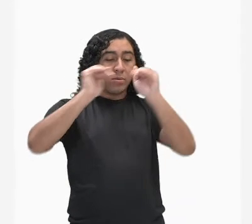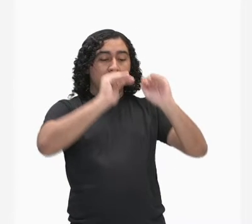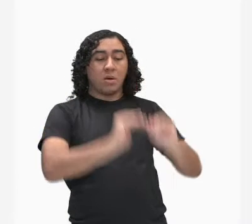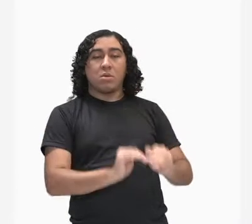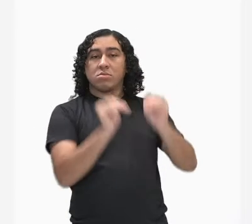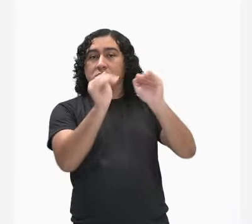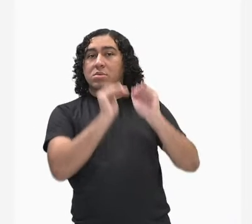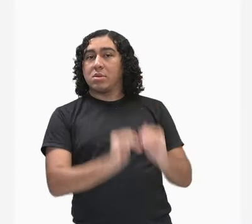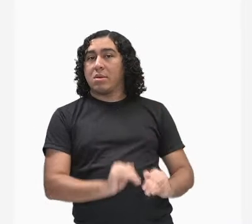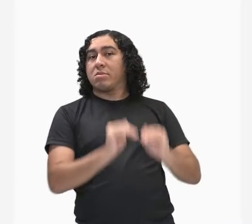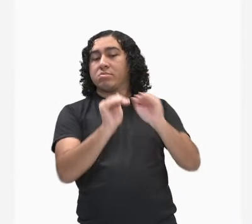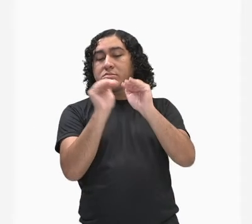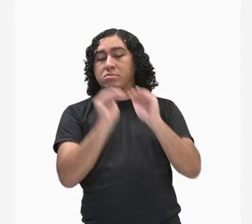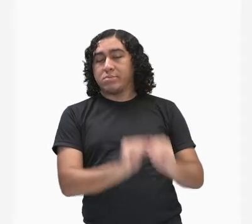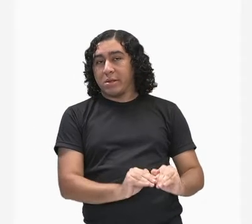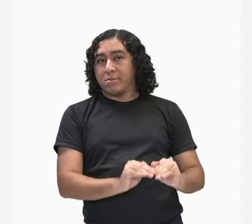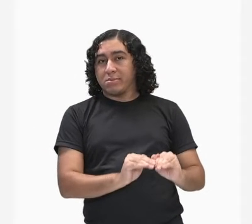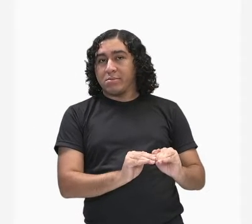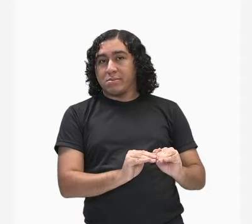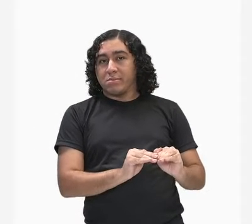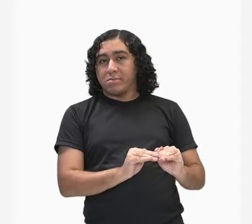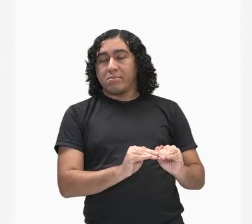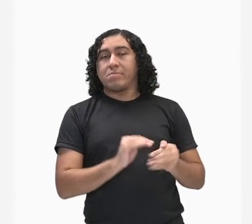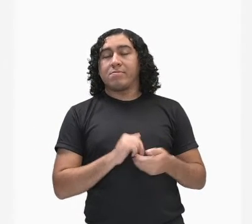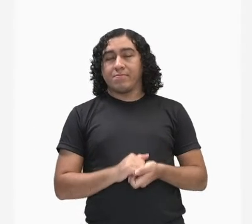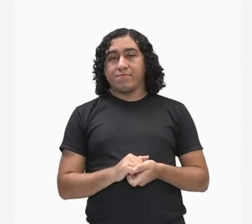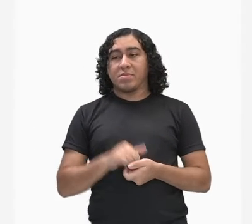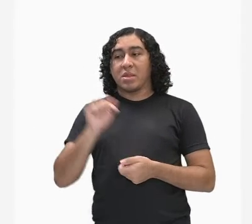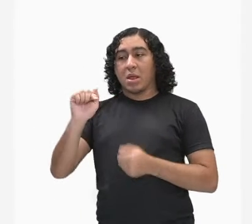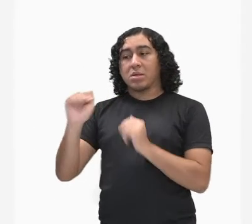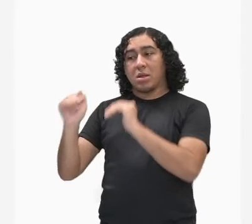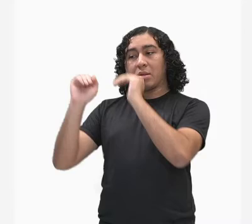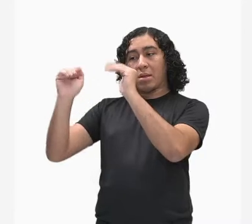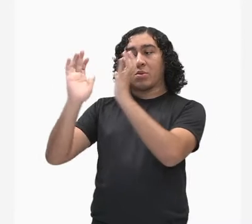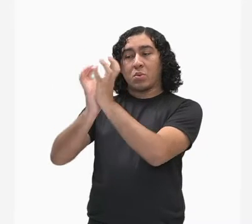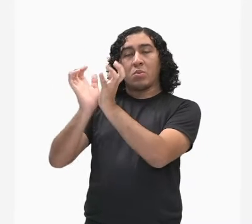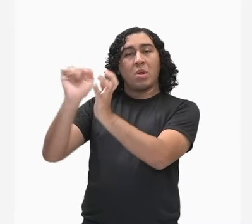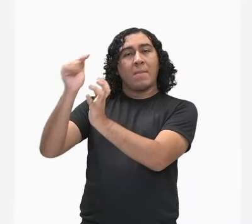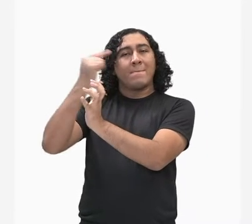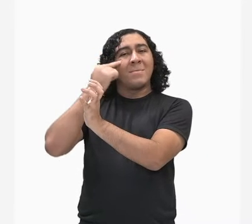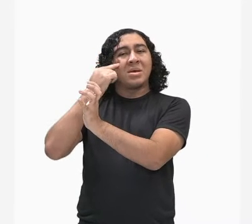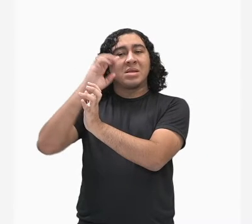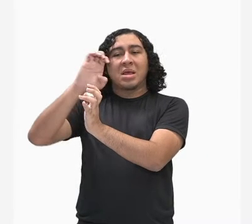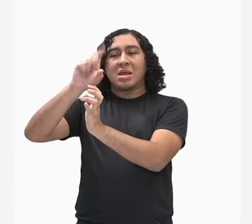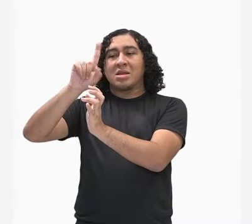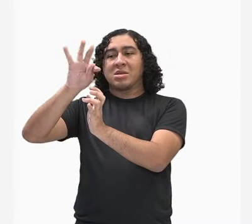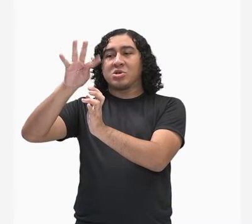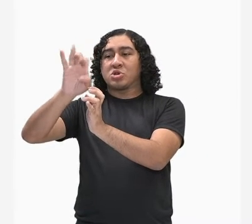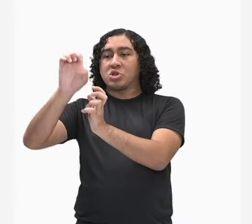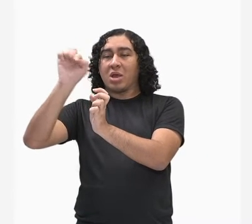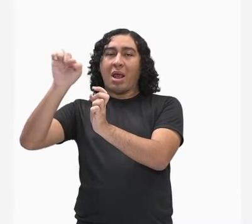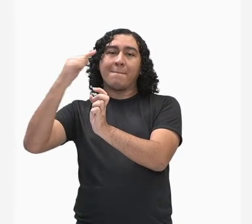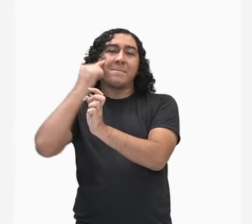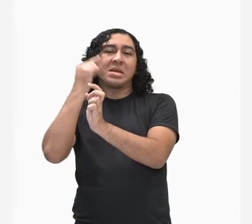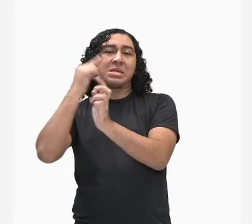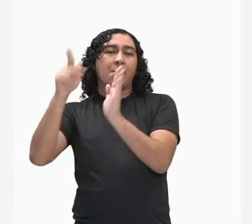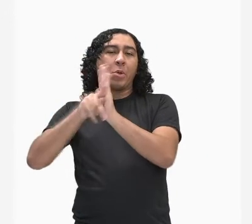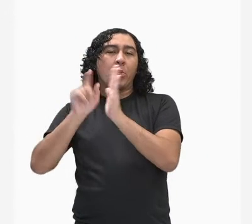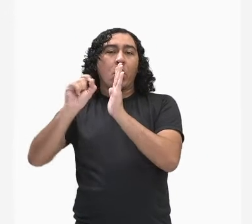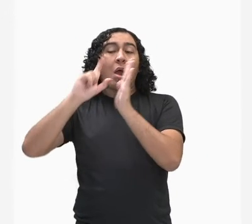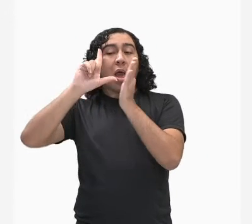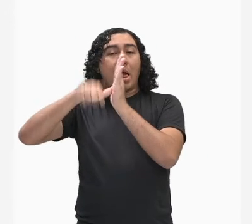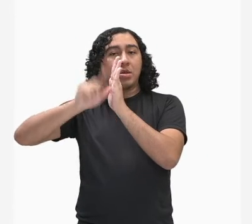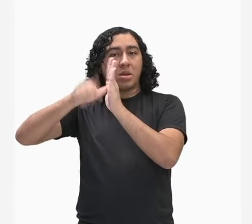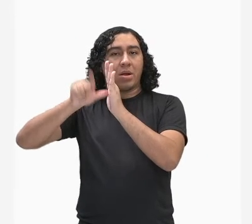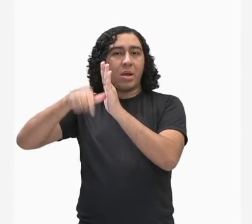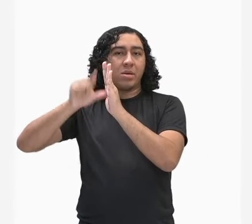de tudo. É uma elite, como diz o Gessé de Souza, uma elite do atraso, né? Porque ela vai